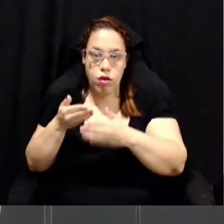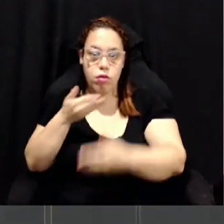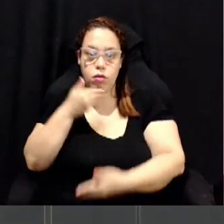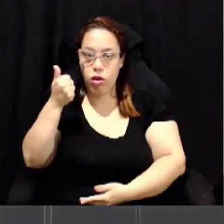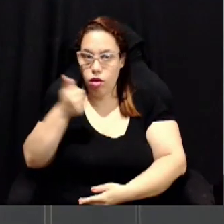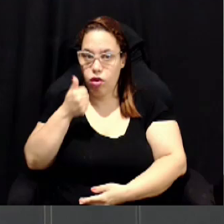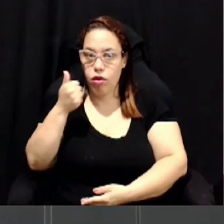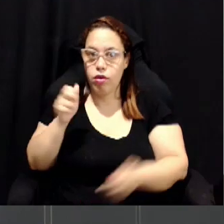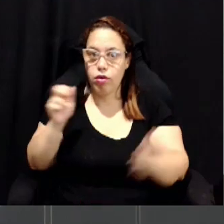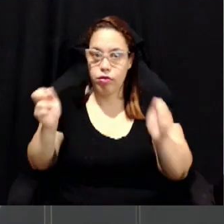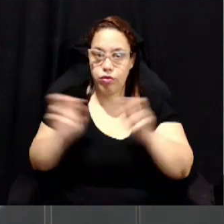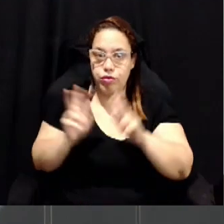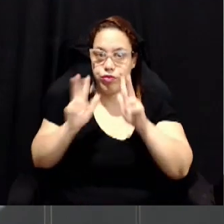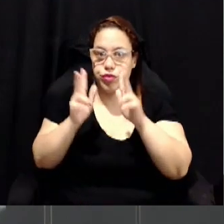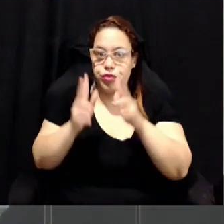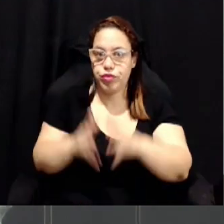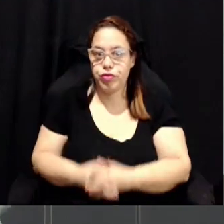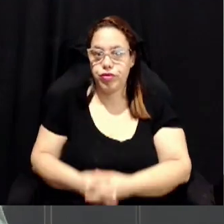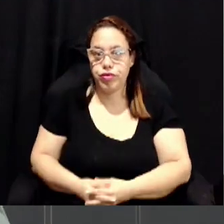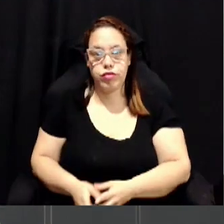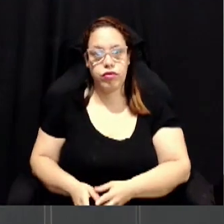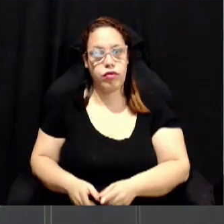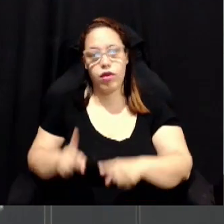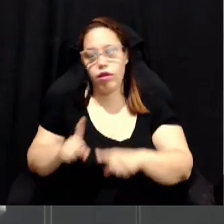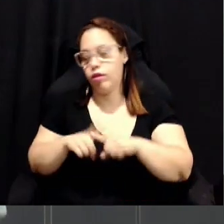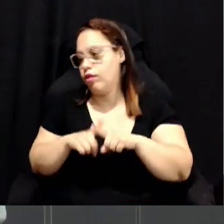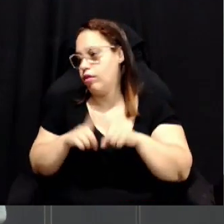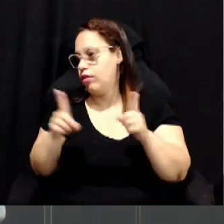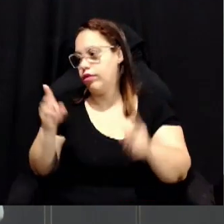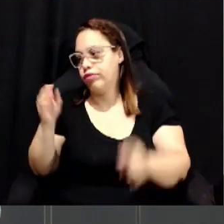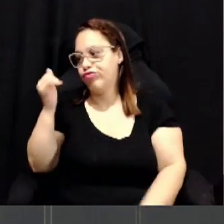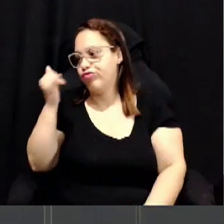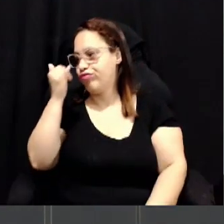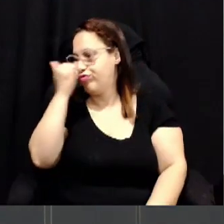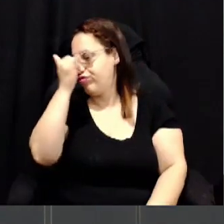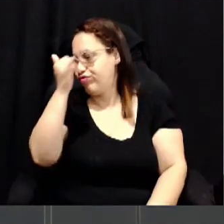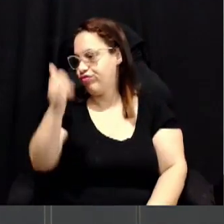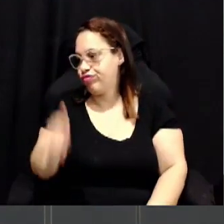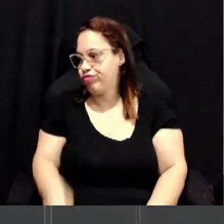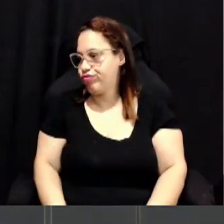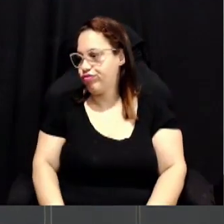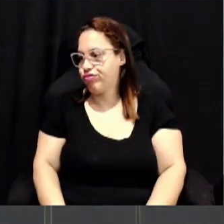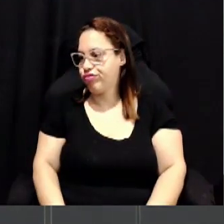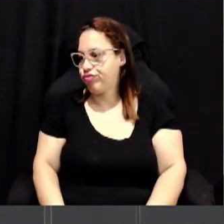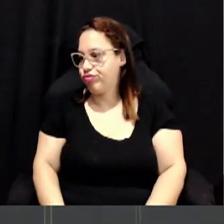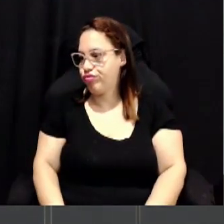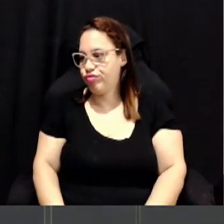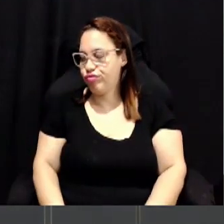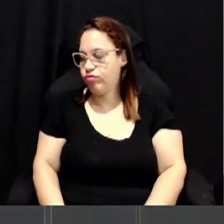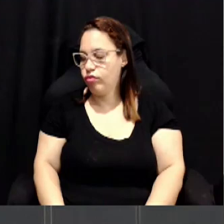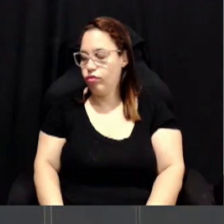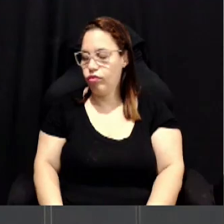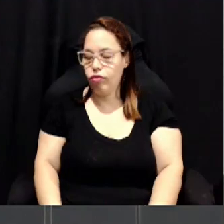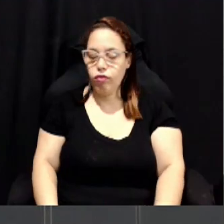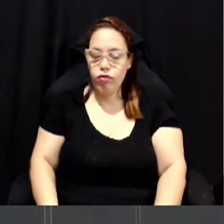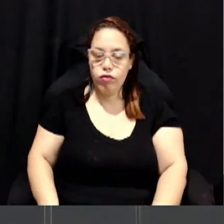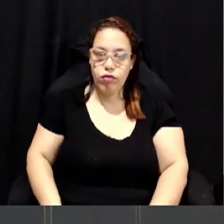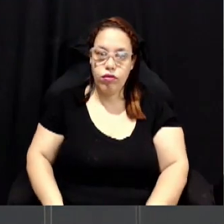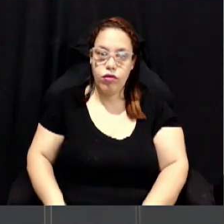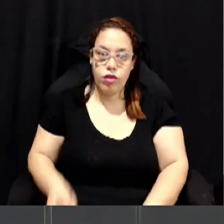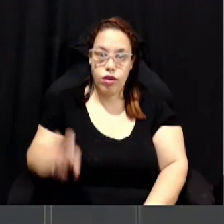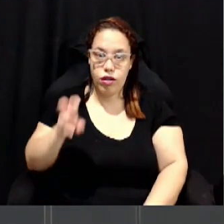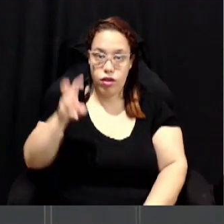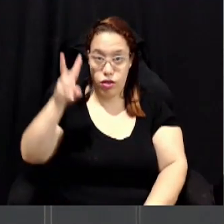enfim. Mas foi um engano, assim, na minha vida. E eu digo que é explícito porque, assim, são 5 dias de